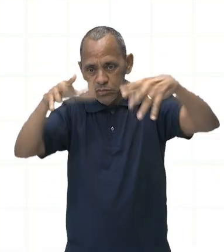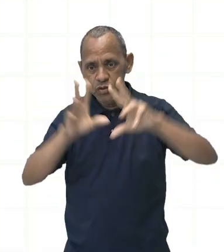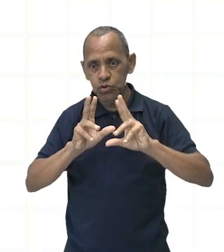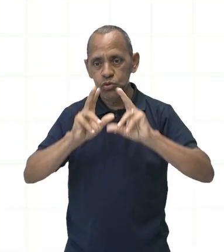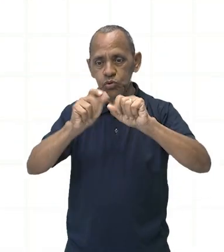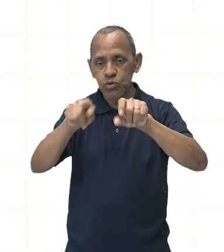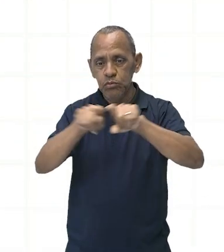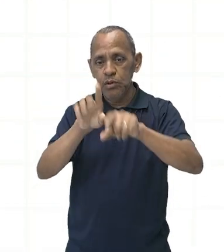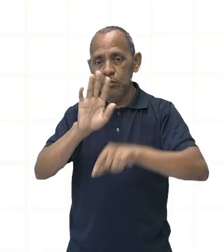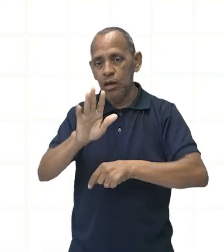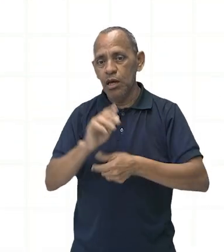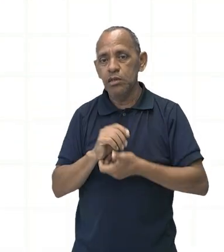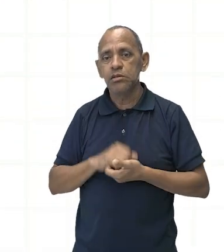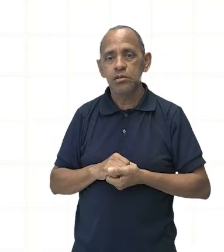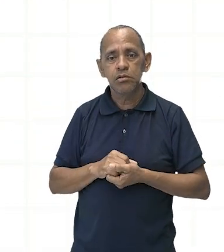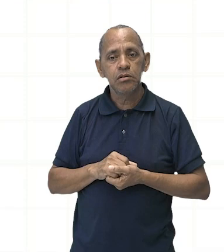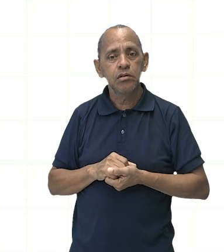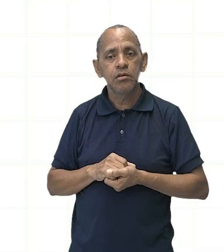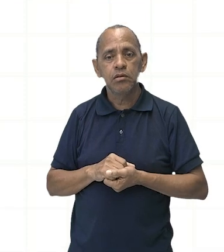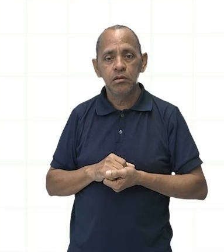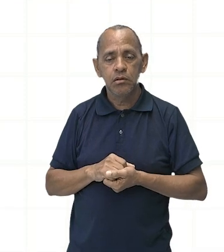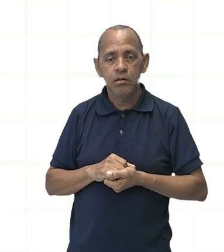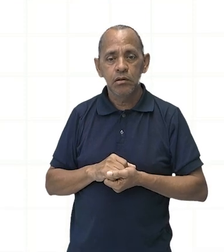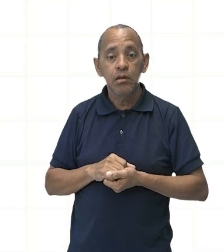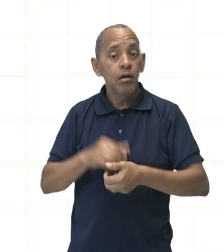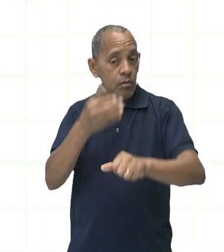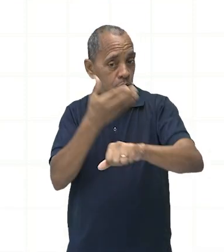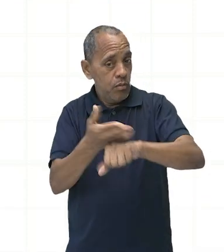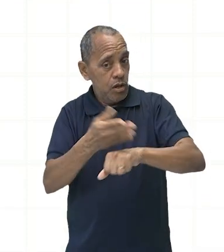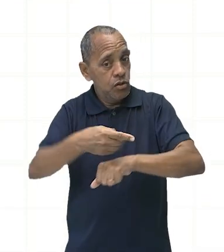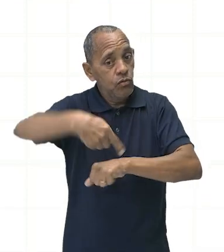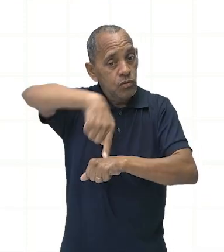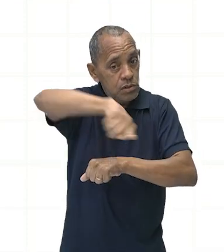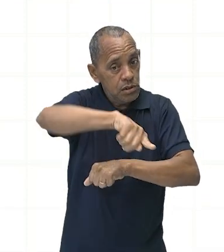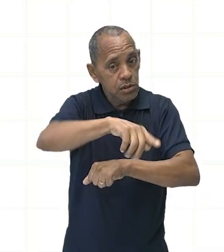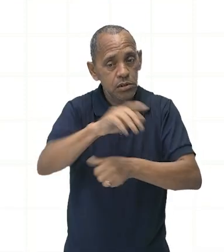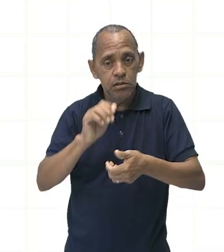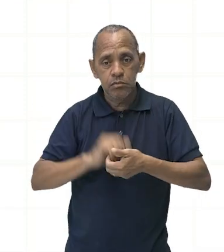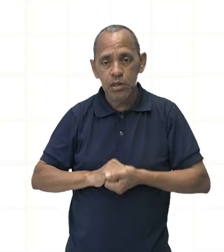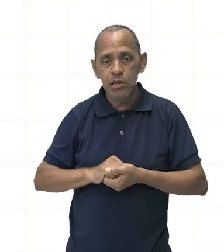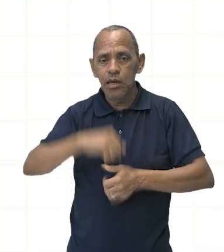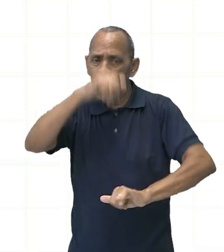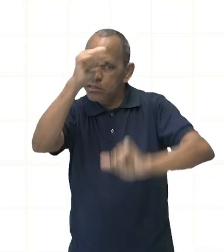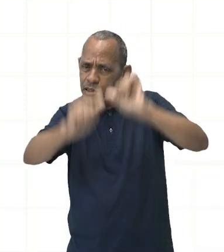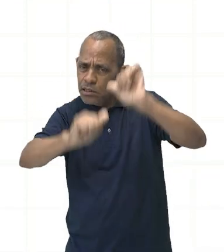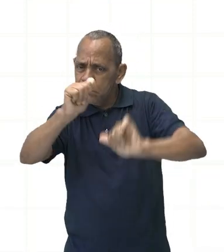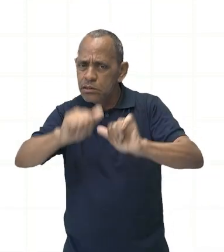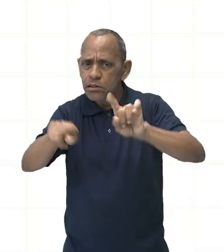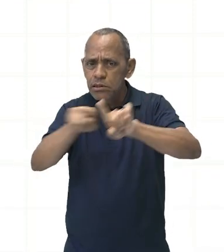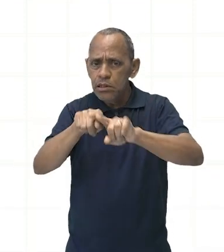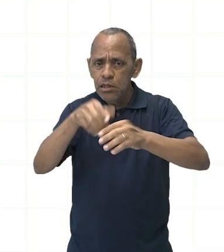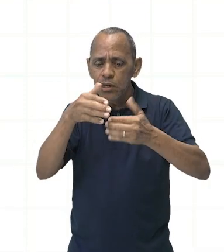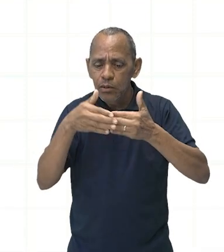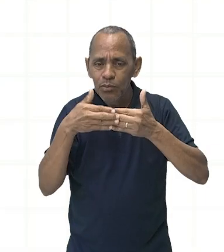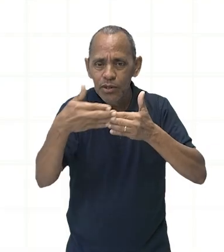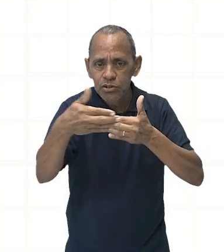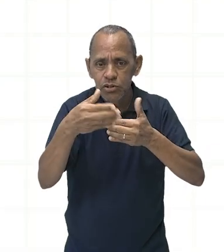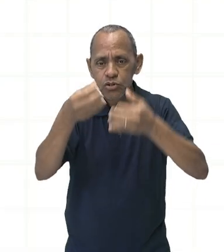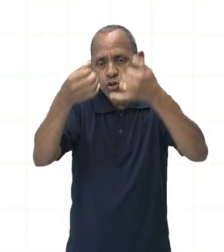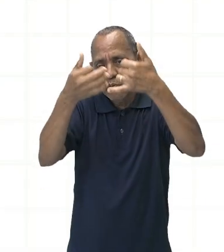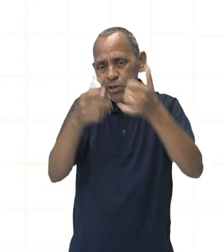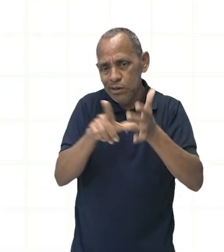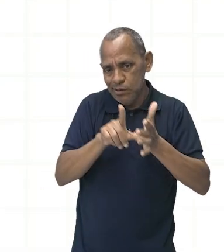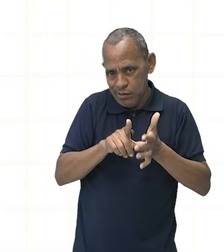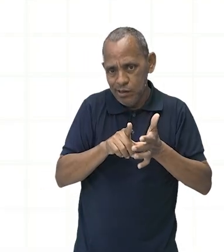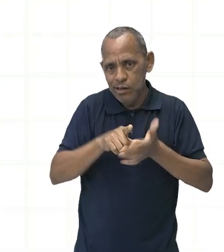esse heredograma. Mas aí eu deixo para vocês exercitarem essa função, analisando, né, a partir do